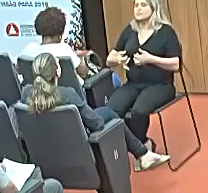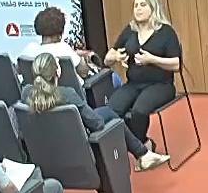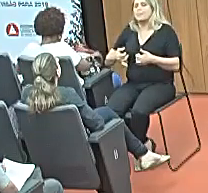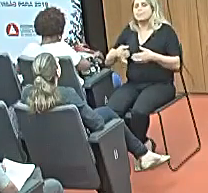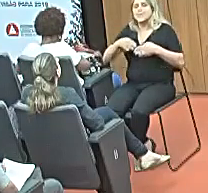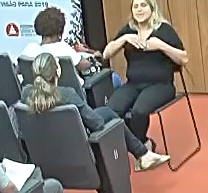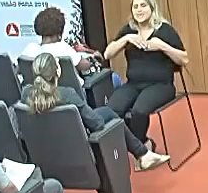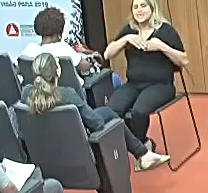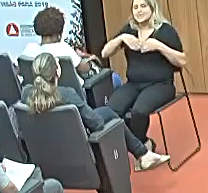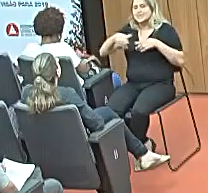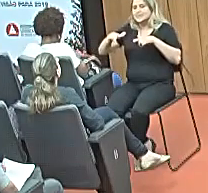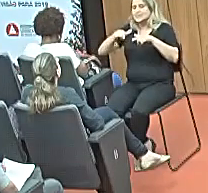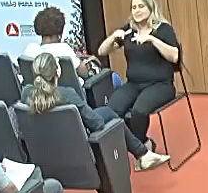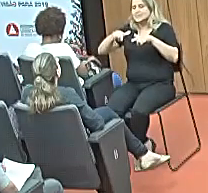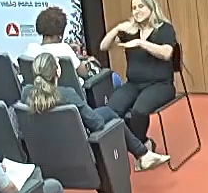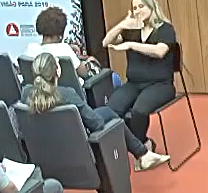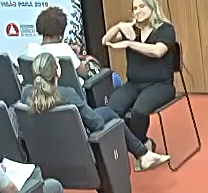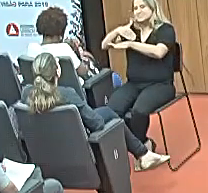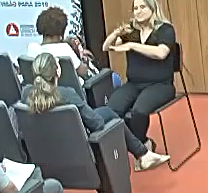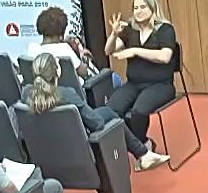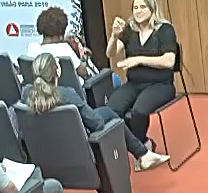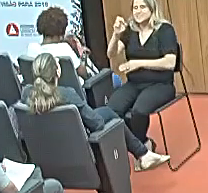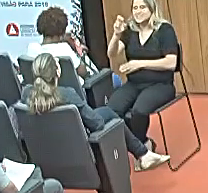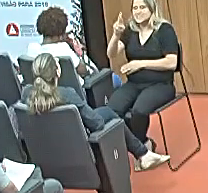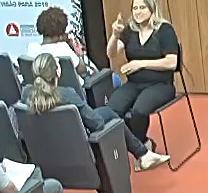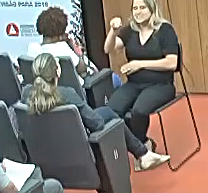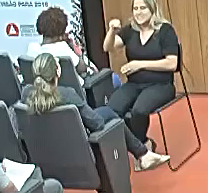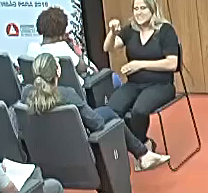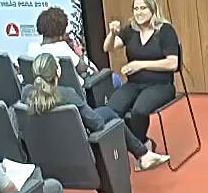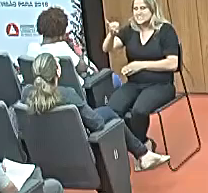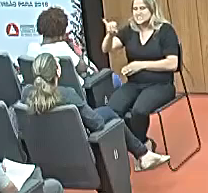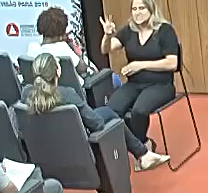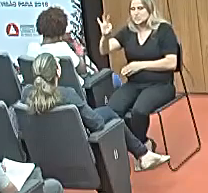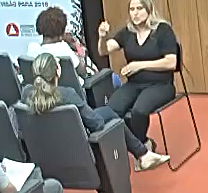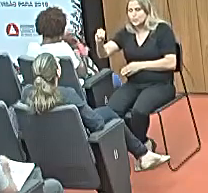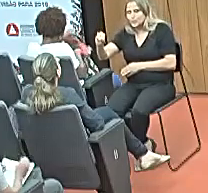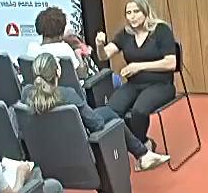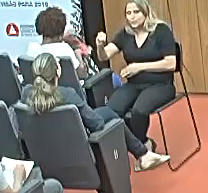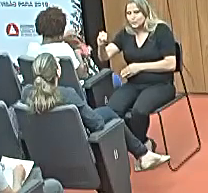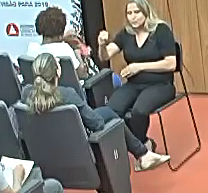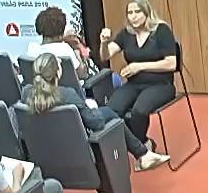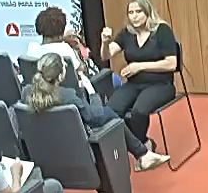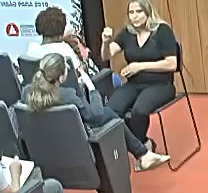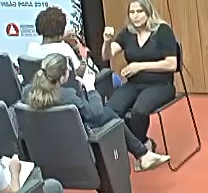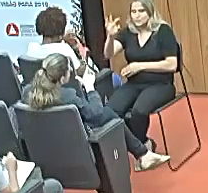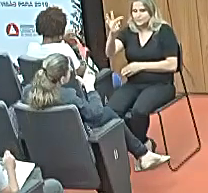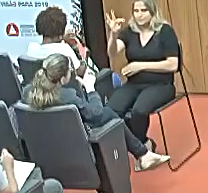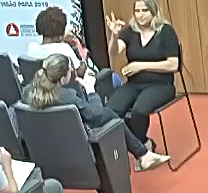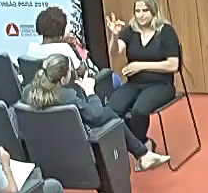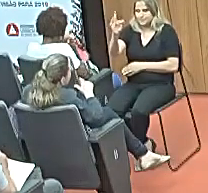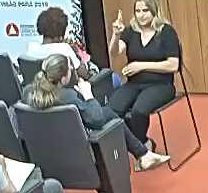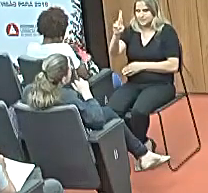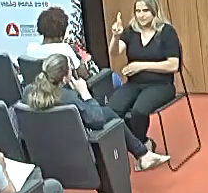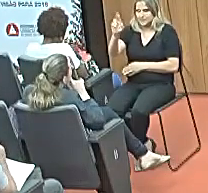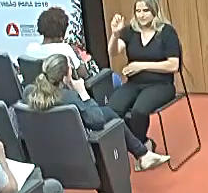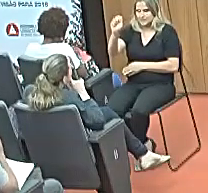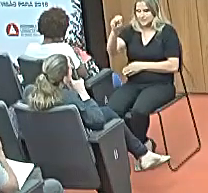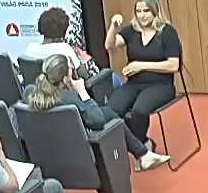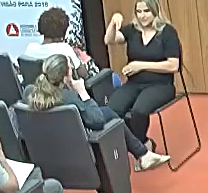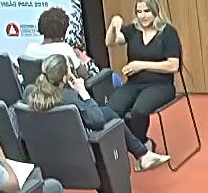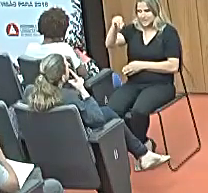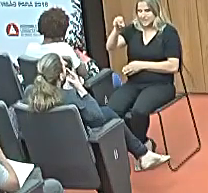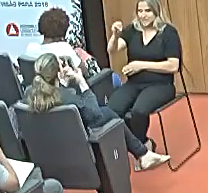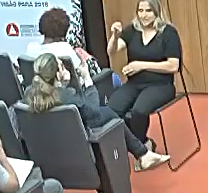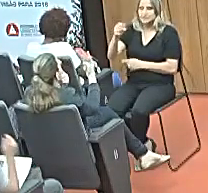grupo que eu participei e eu quero dizer que assim todas essas vezes que apareceram a